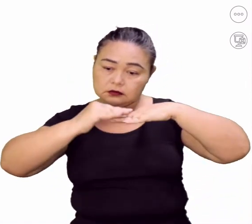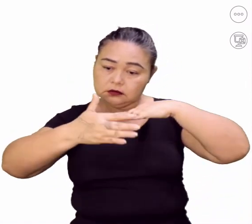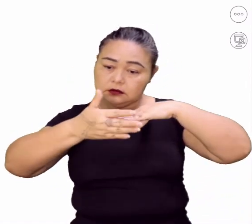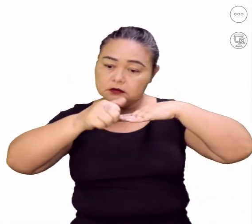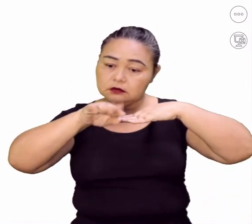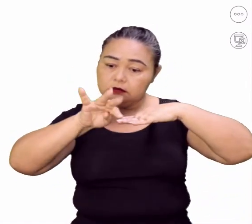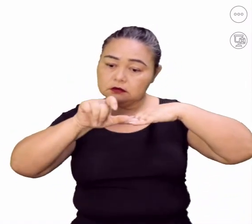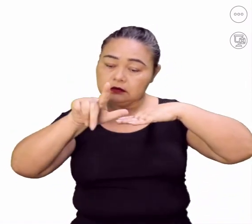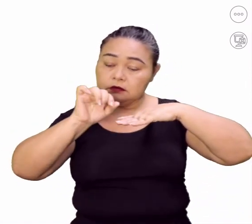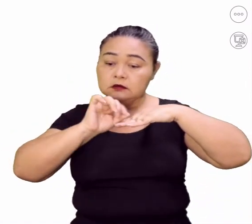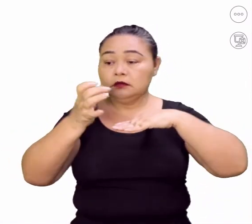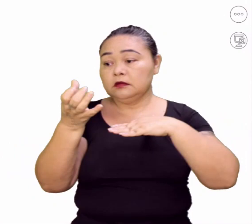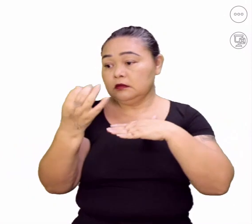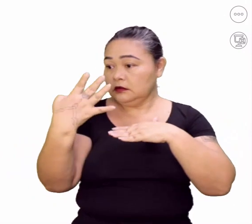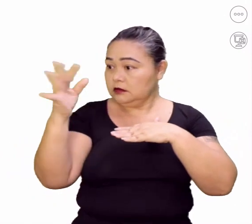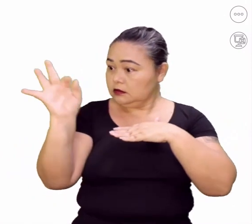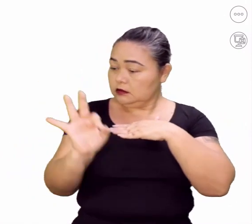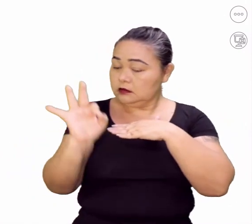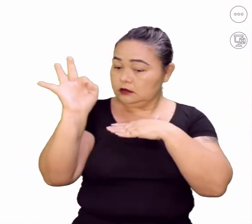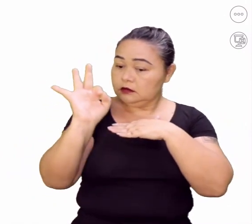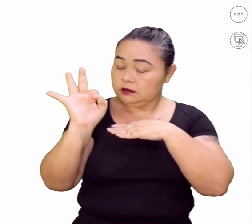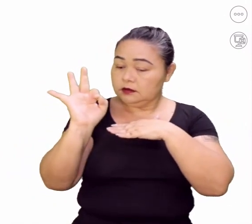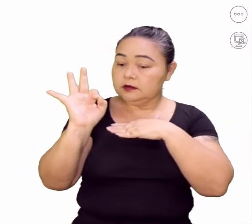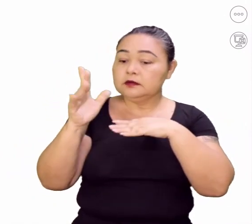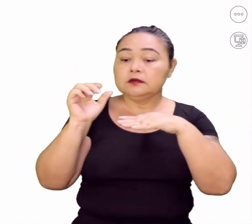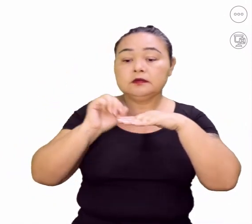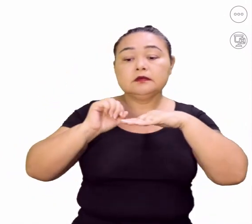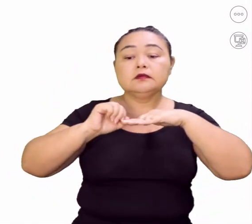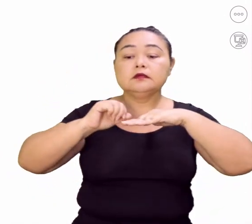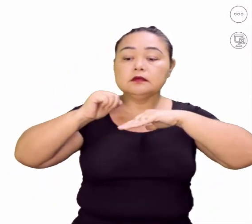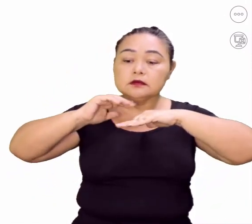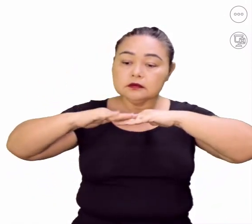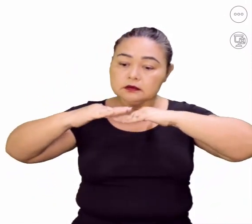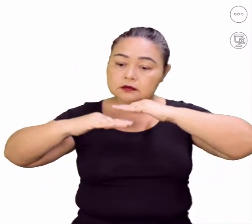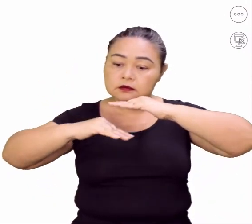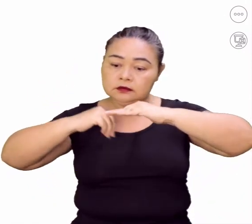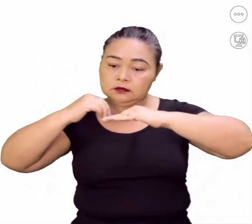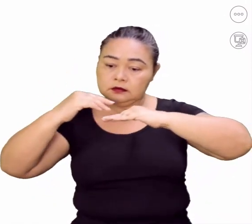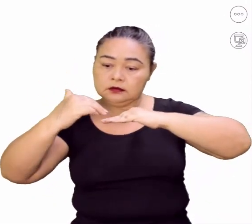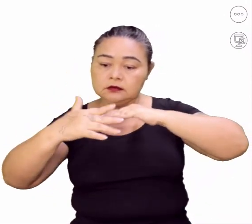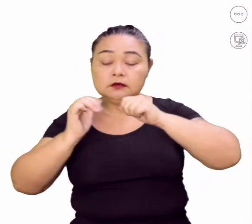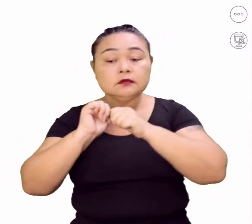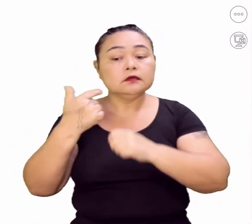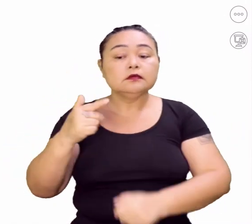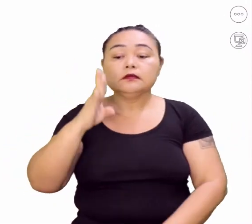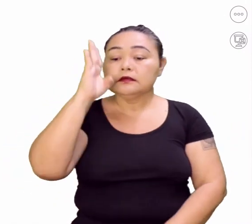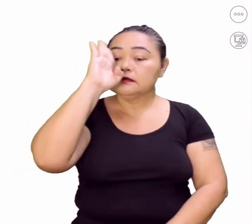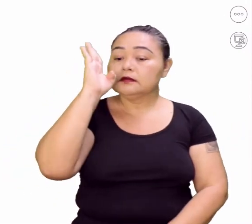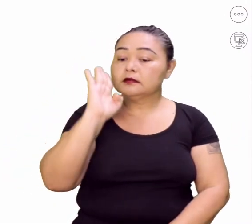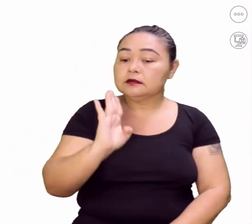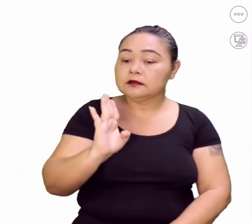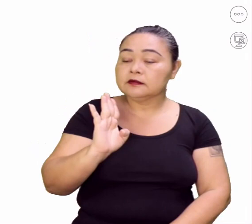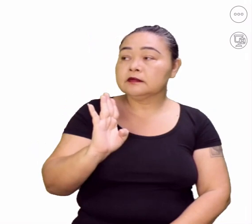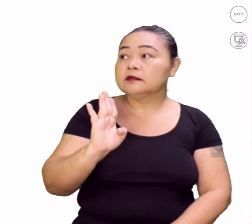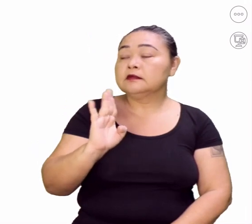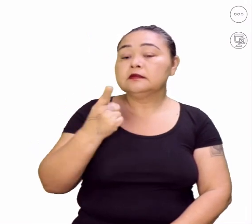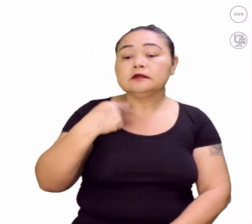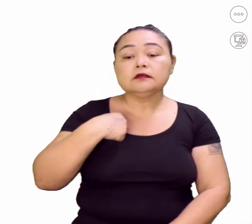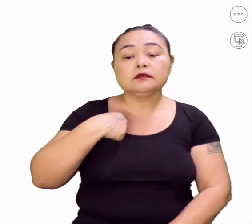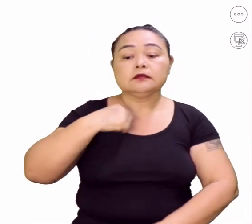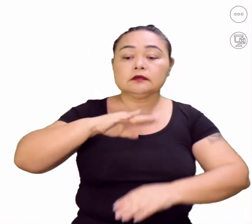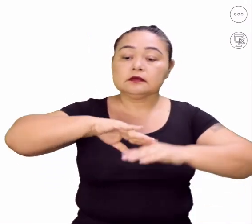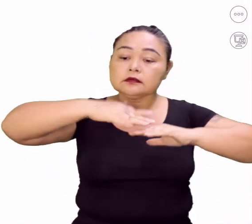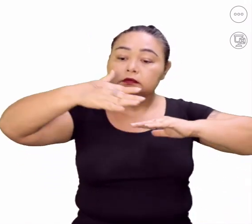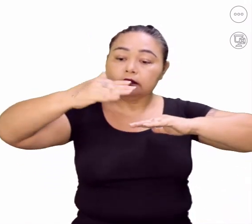e 64% as bacias sedimentares. E não temos no Brasil, né, professor Jorge, os chamados